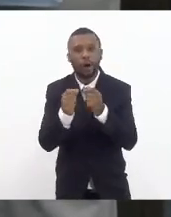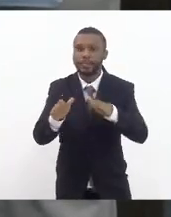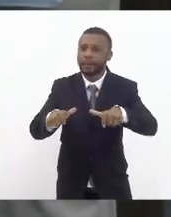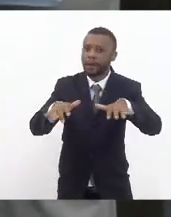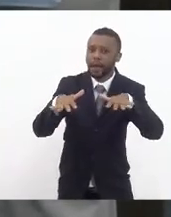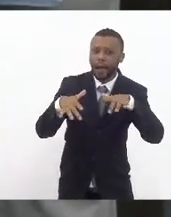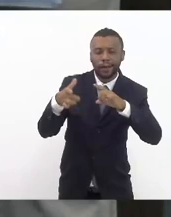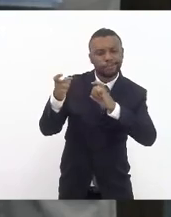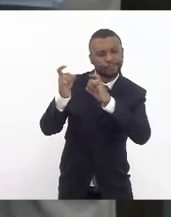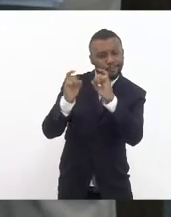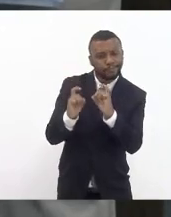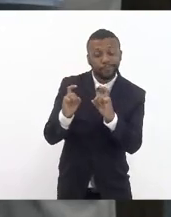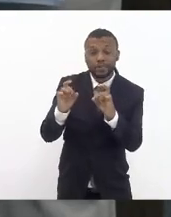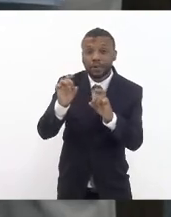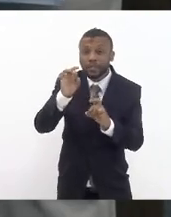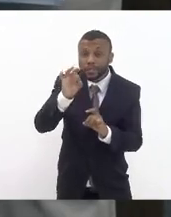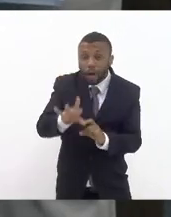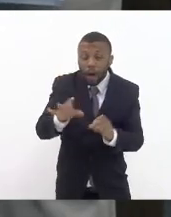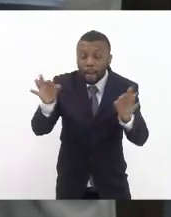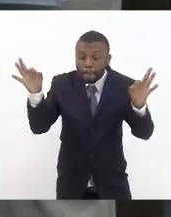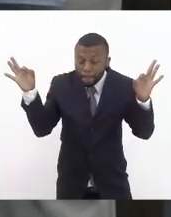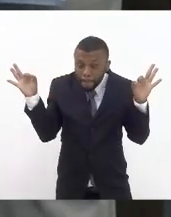sejam somente